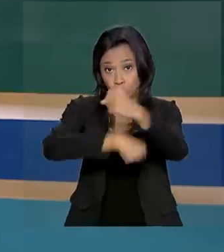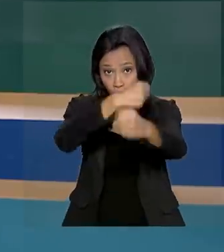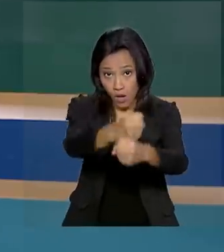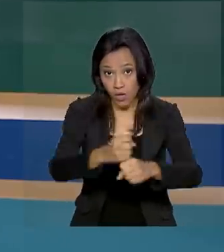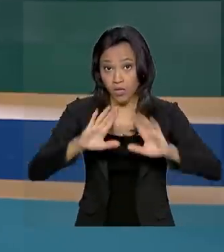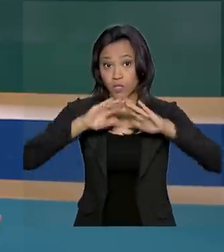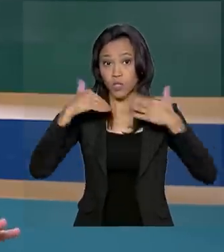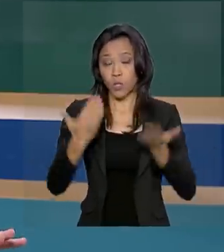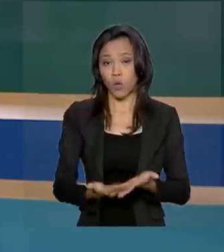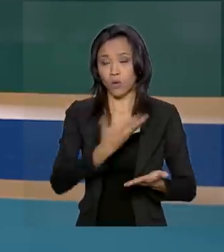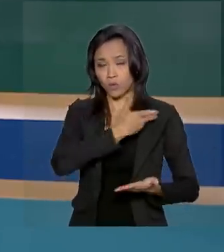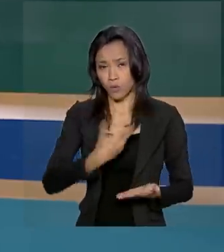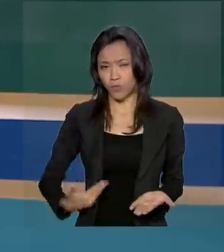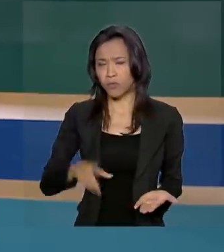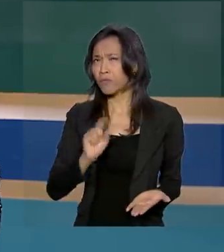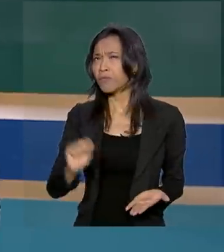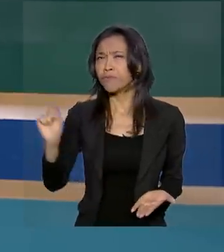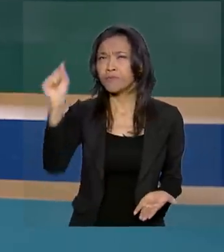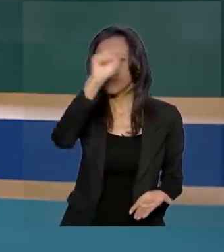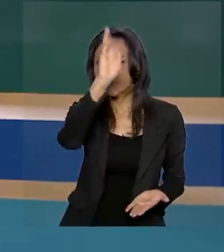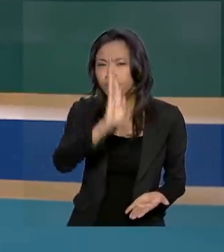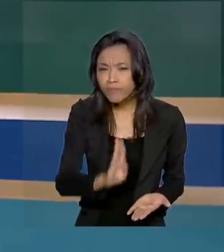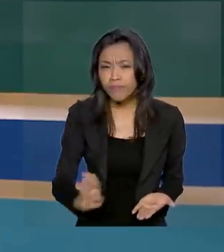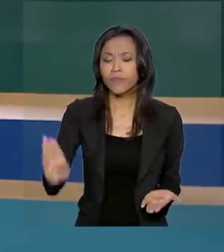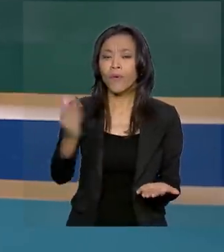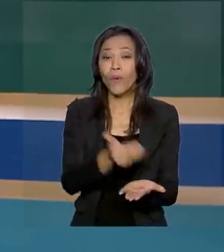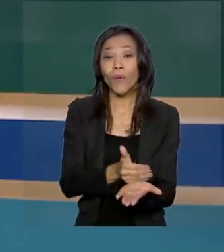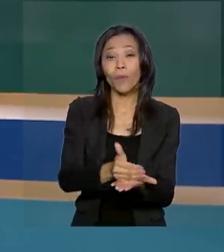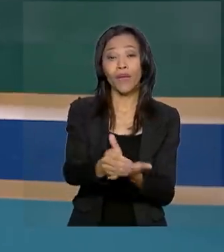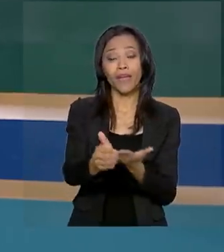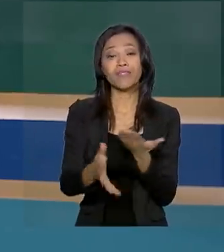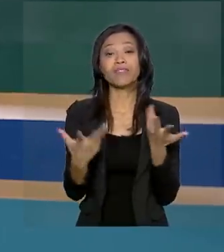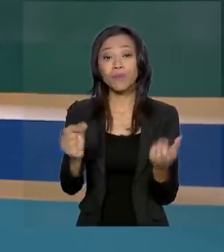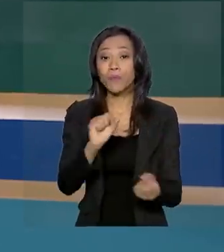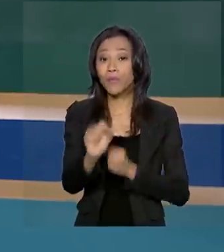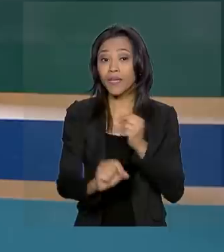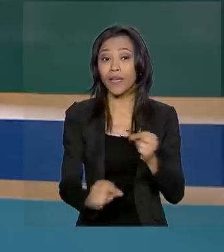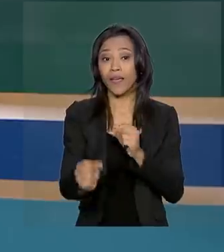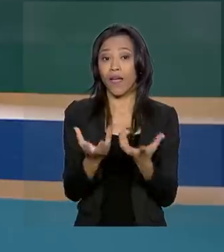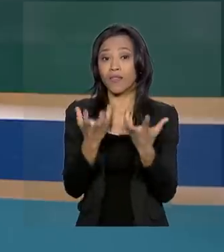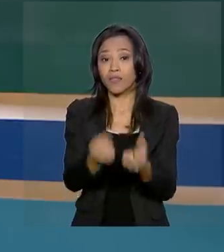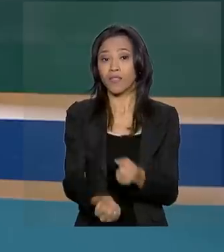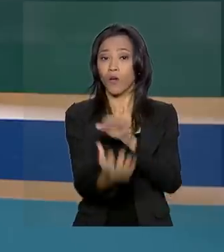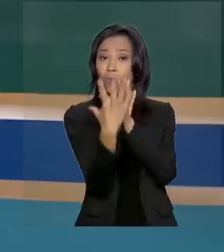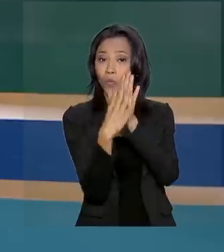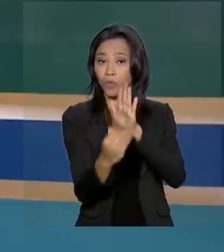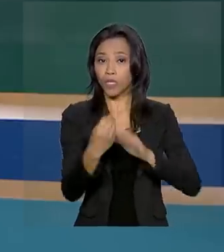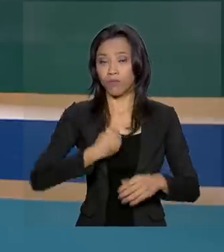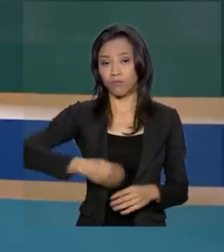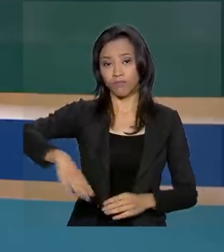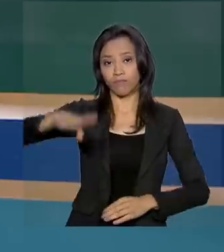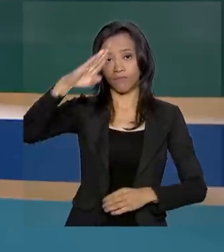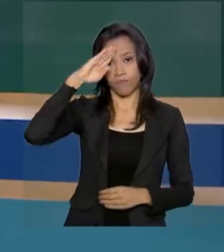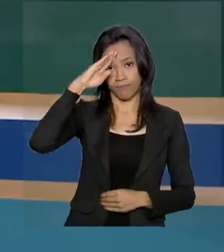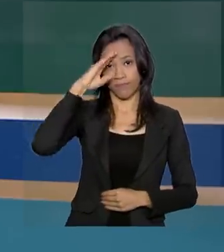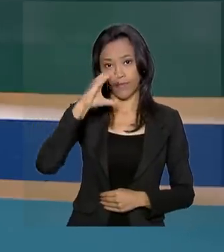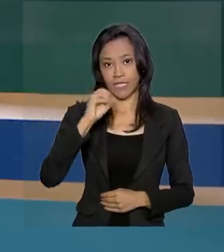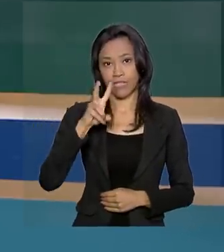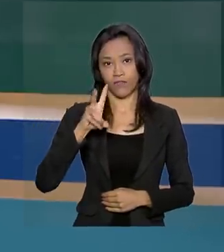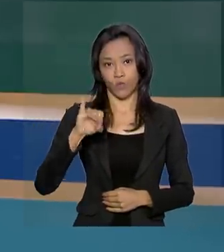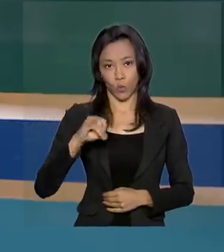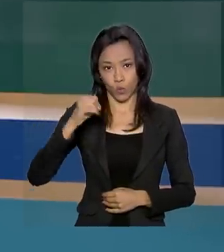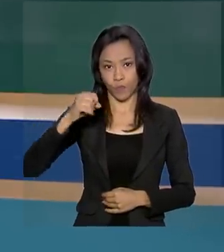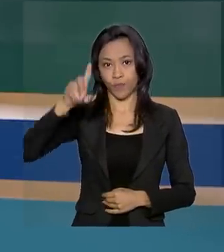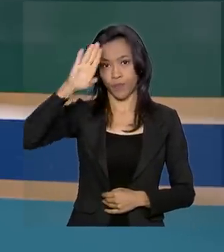públicas de várias partes do país começam a adotar o sistema cívico-militar do governo federal. Segundo o Ministério da Educação,